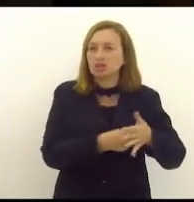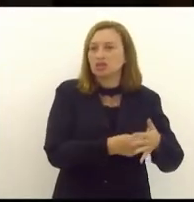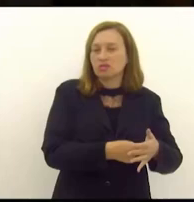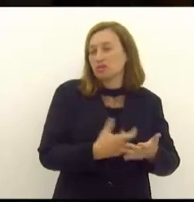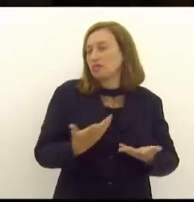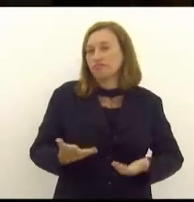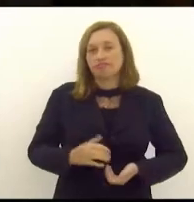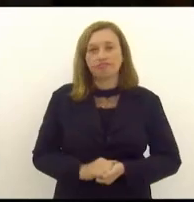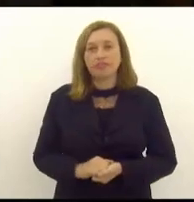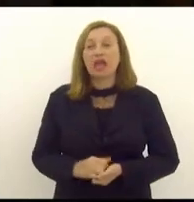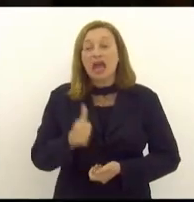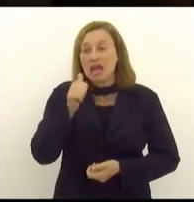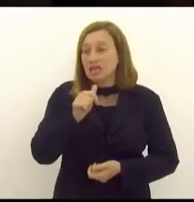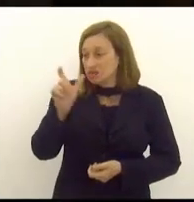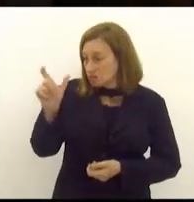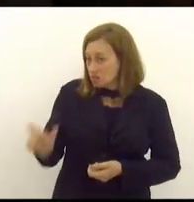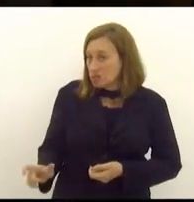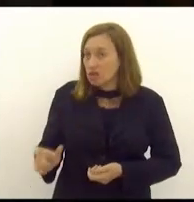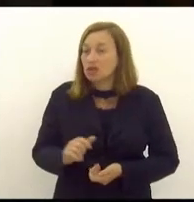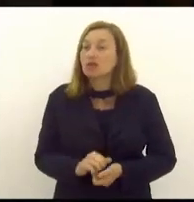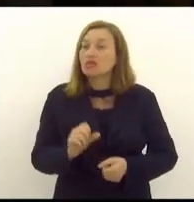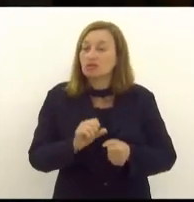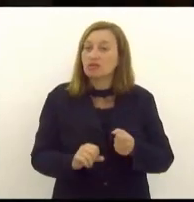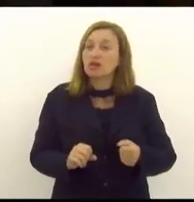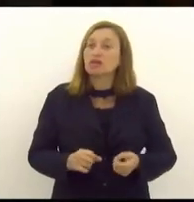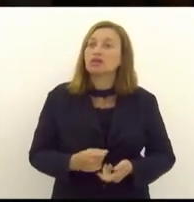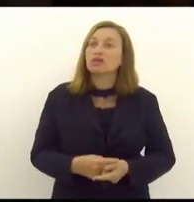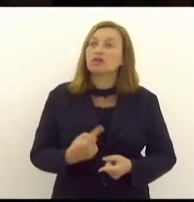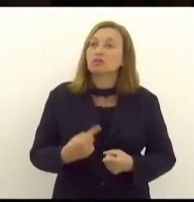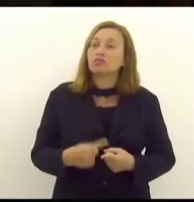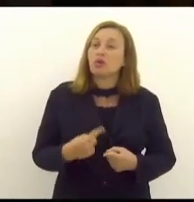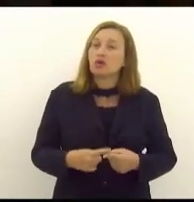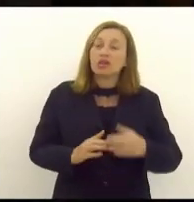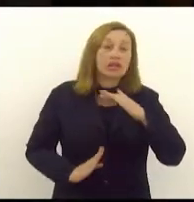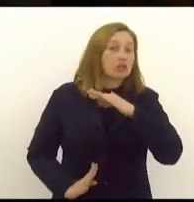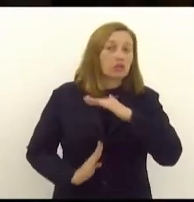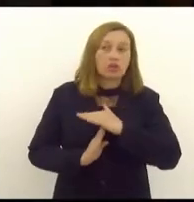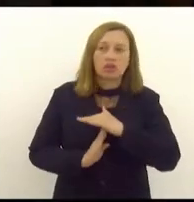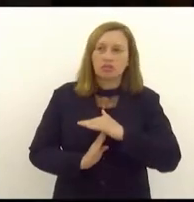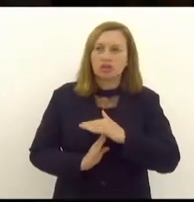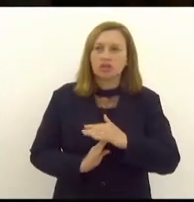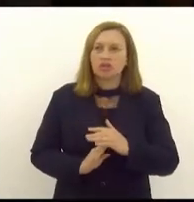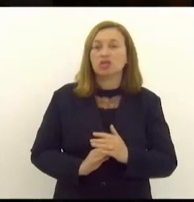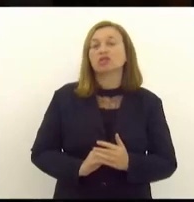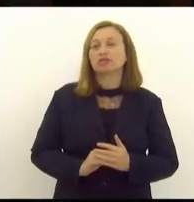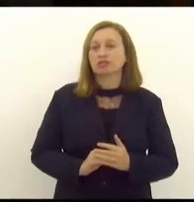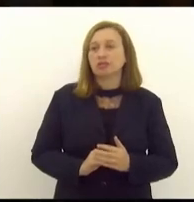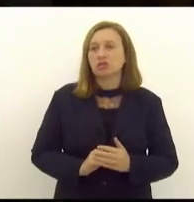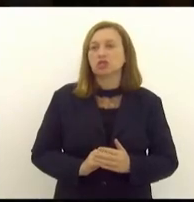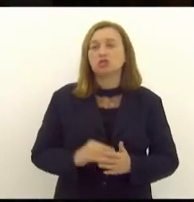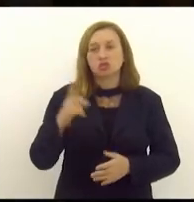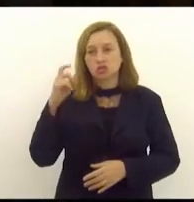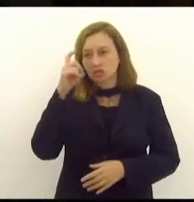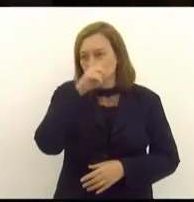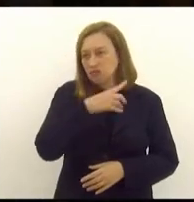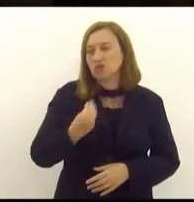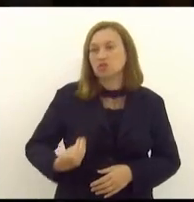desacreditado Essas Mulheres Fazem Porque elas estão no limite de uma situação muito